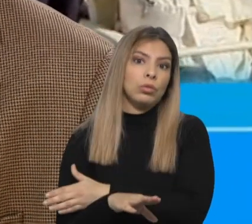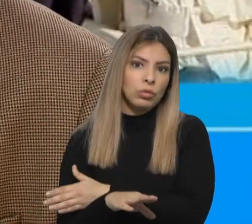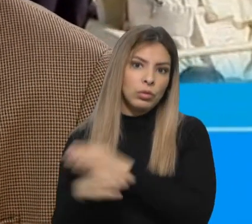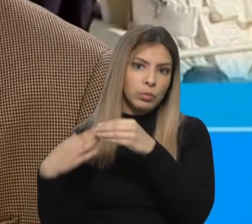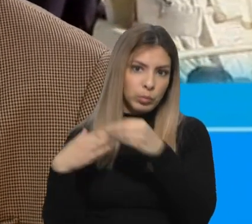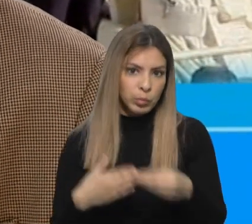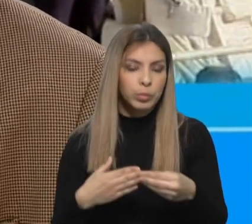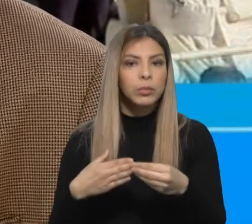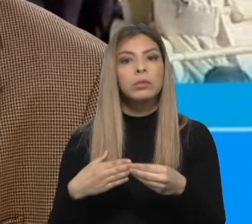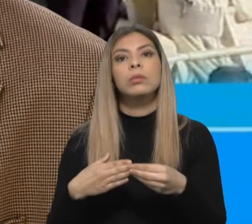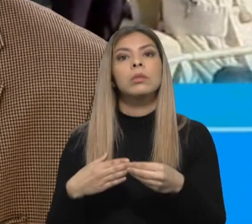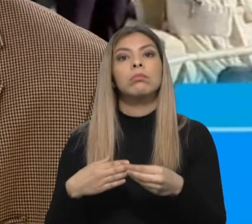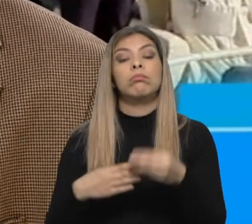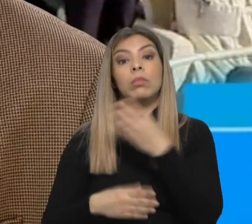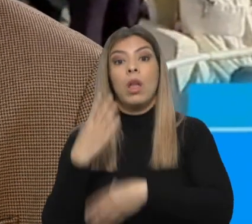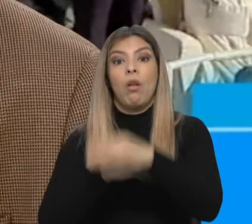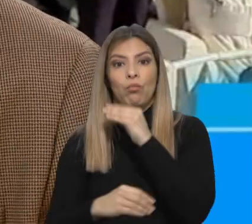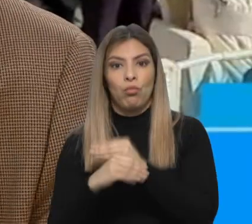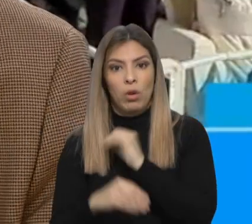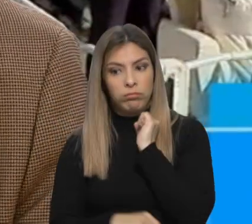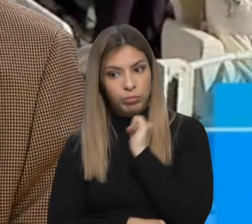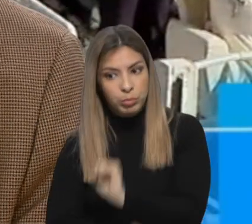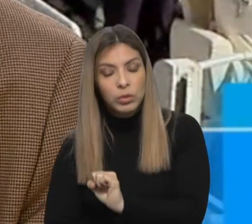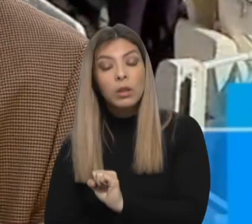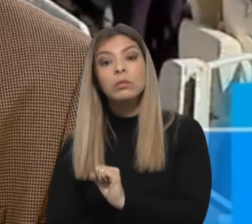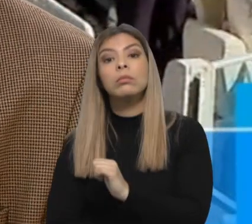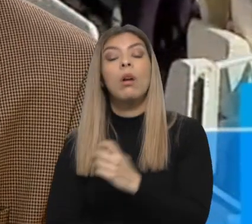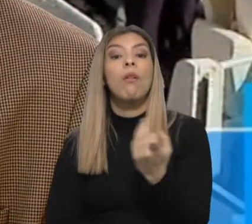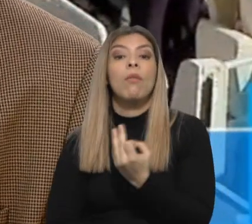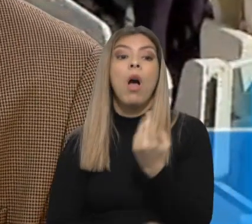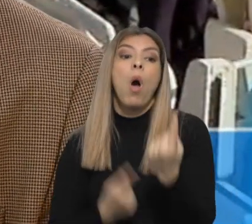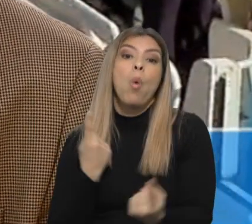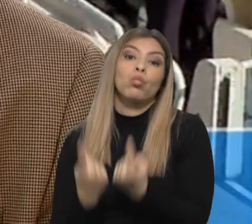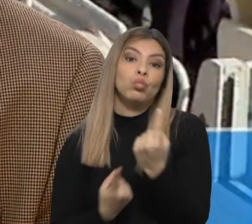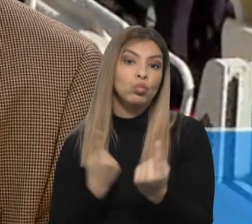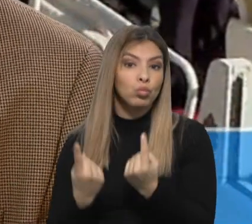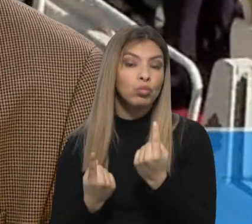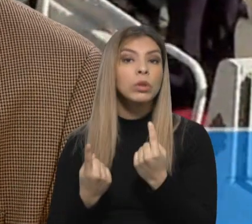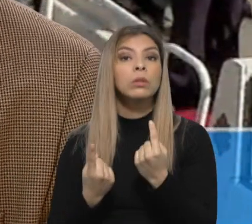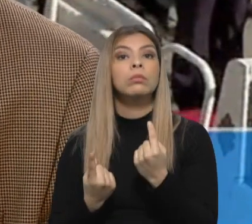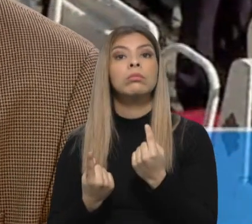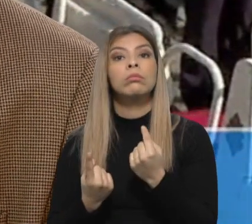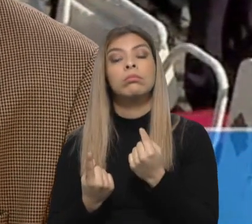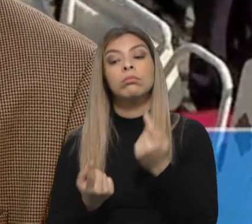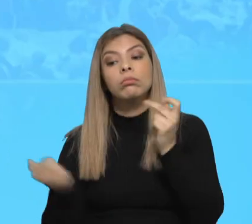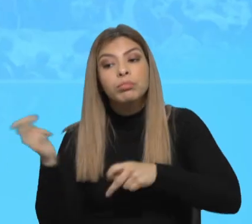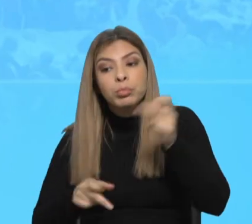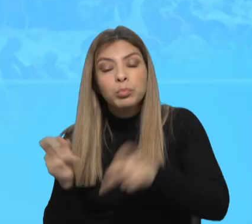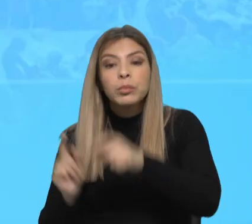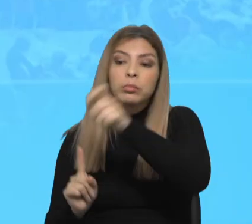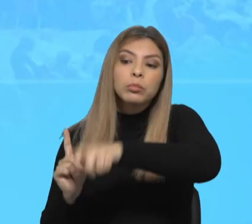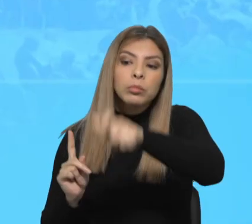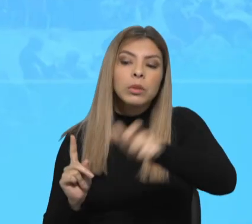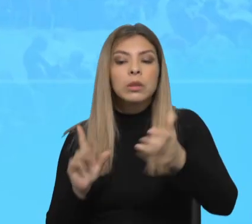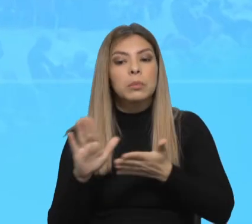nesta figura metafórica, de que, de facto, há homens que, pela circunstância de terem ocupado